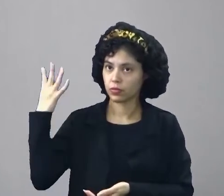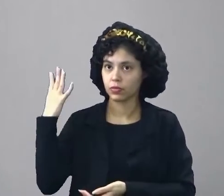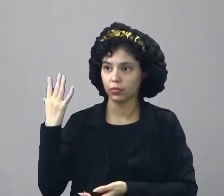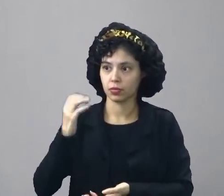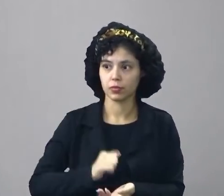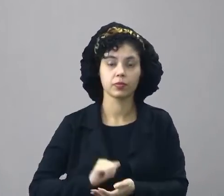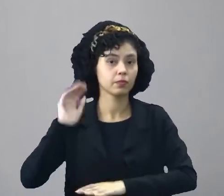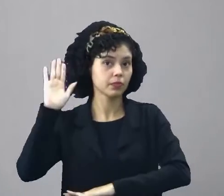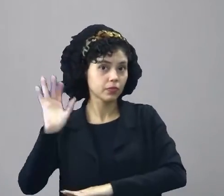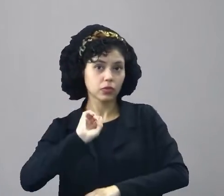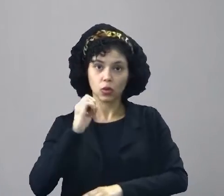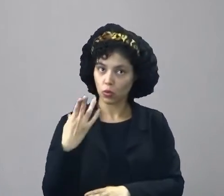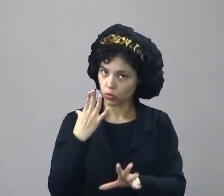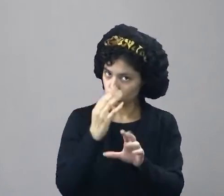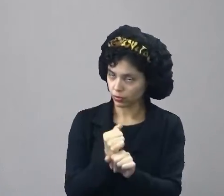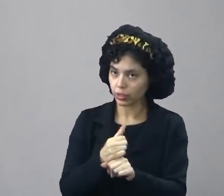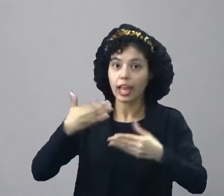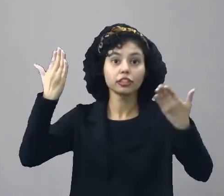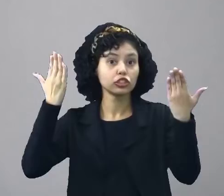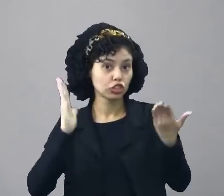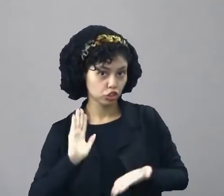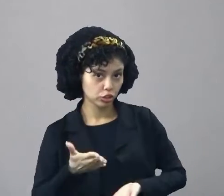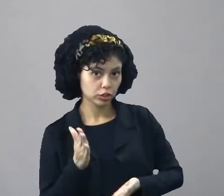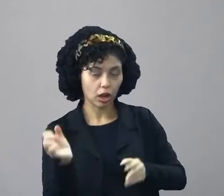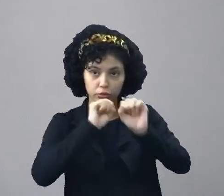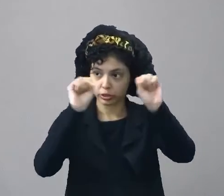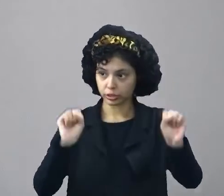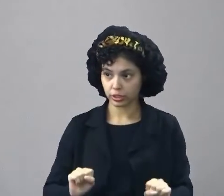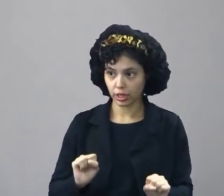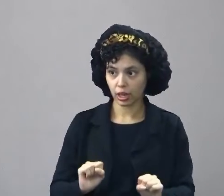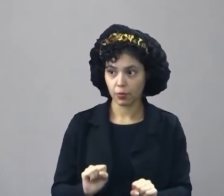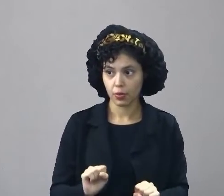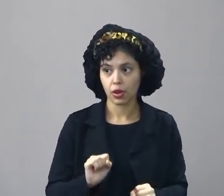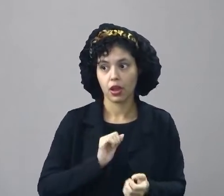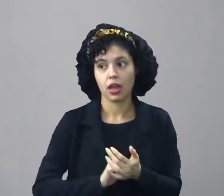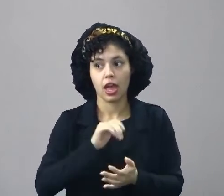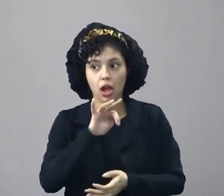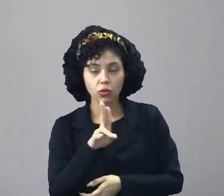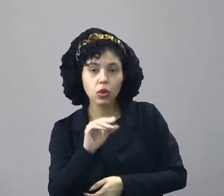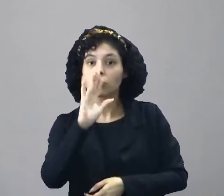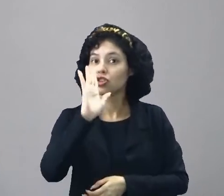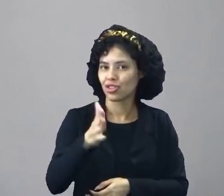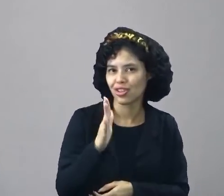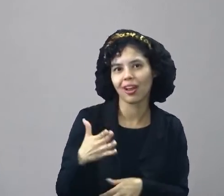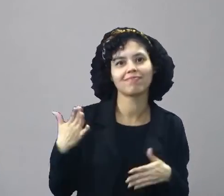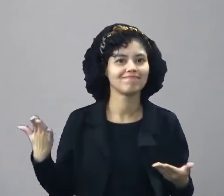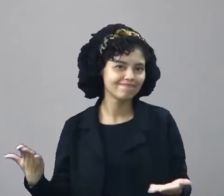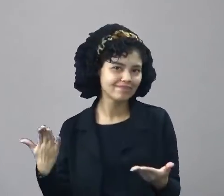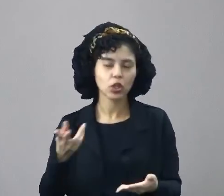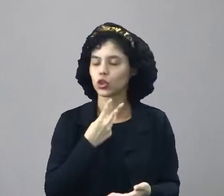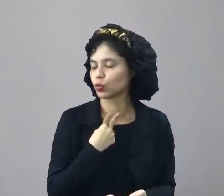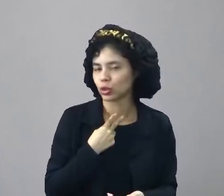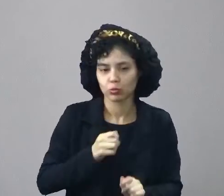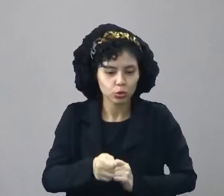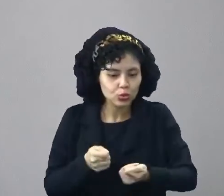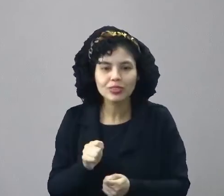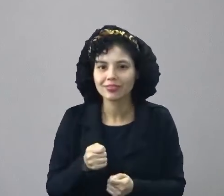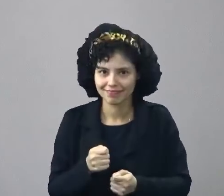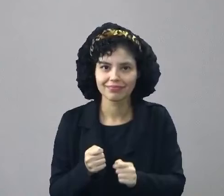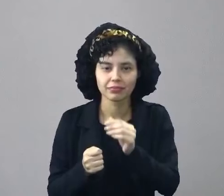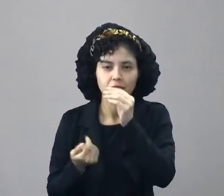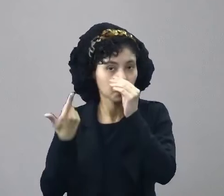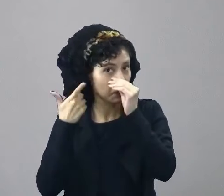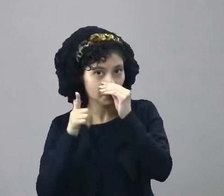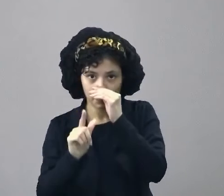nervoso voluntário ou somático. Já o sistema nervoso visceral ou autônomo são coisas que nós não podemos controlar. Nós